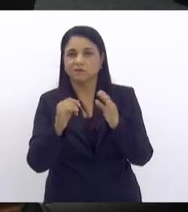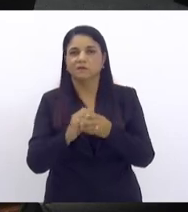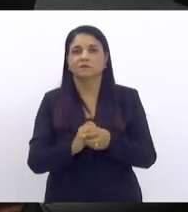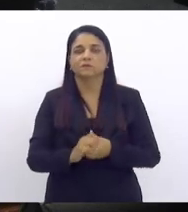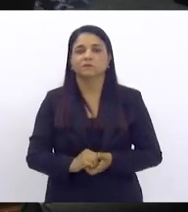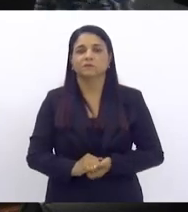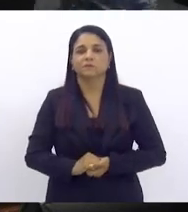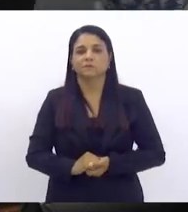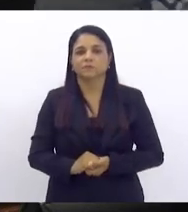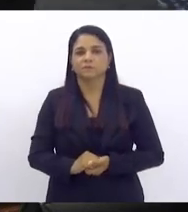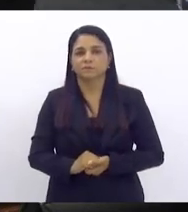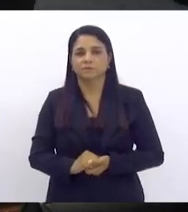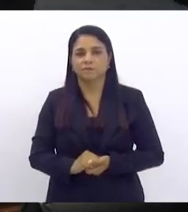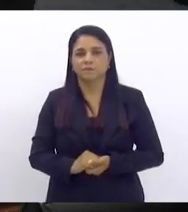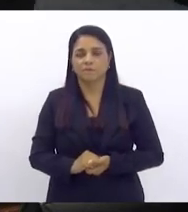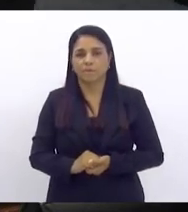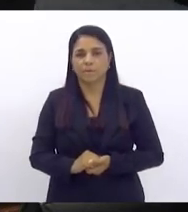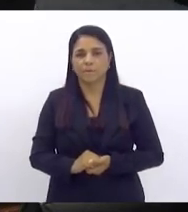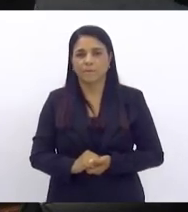ao final.